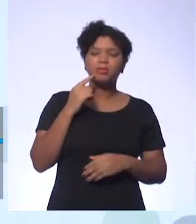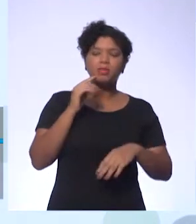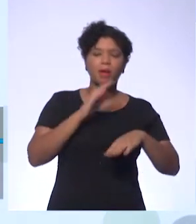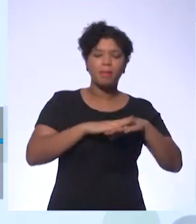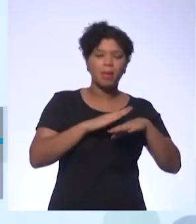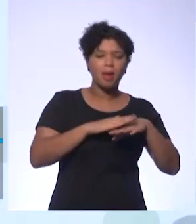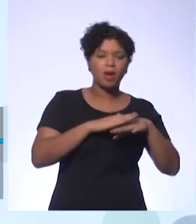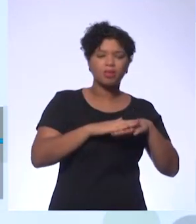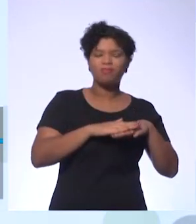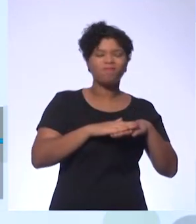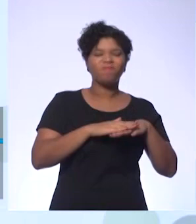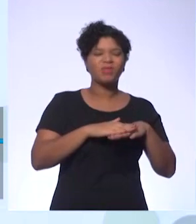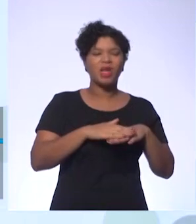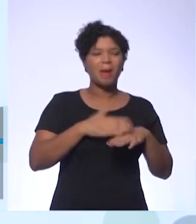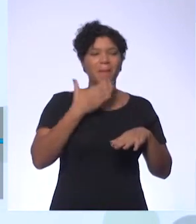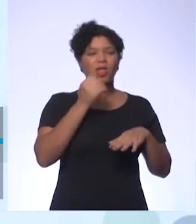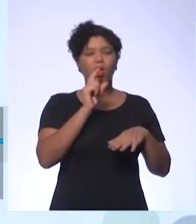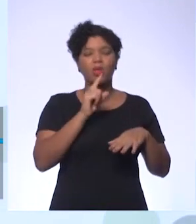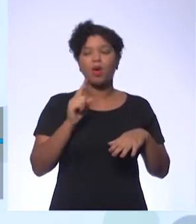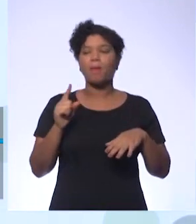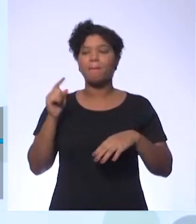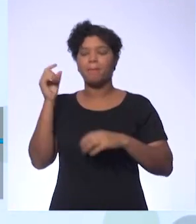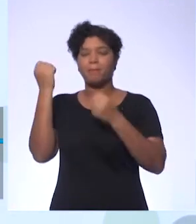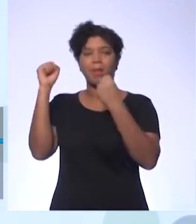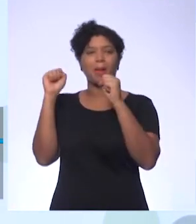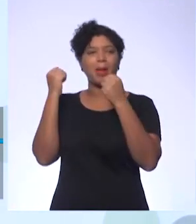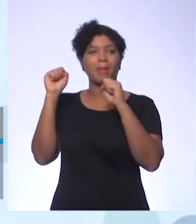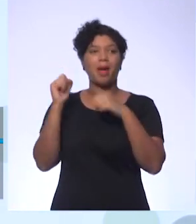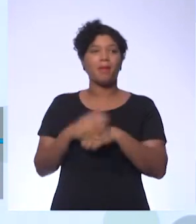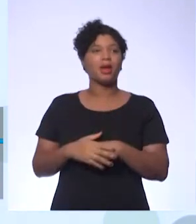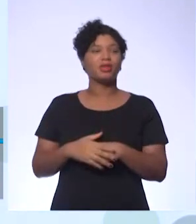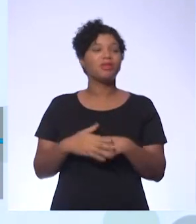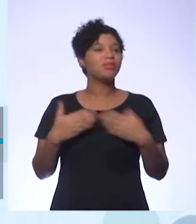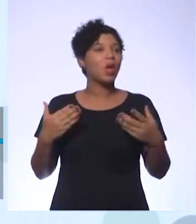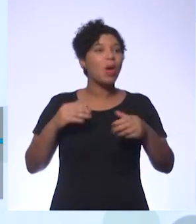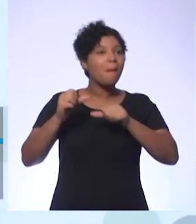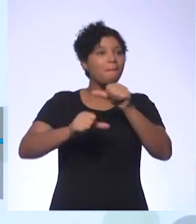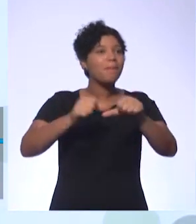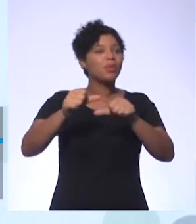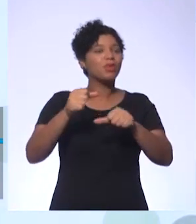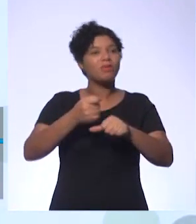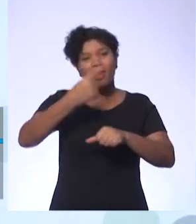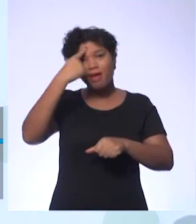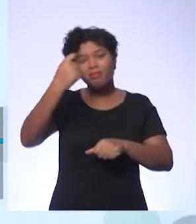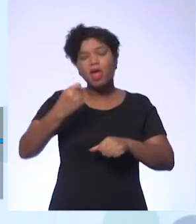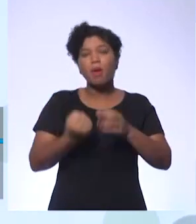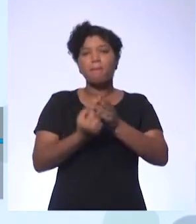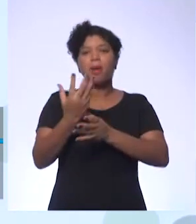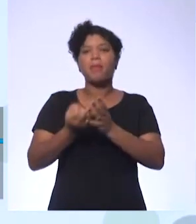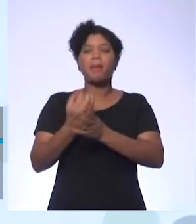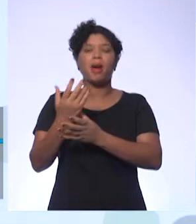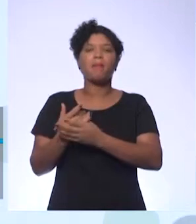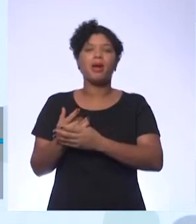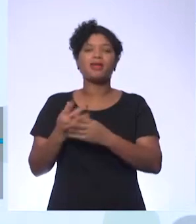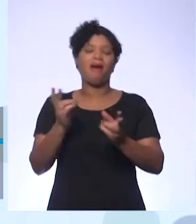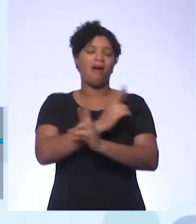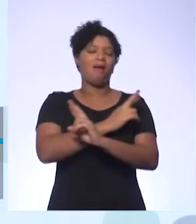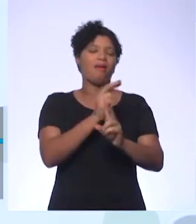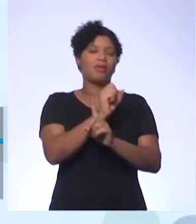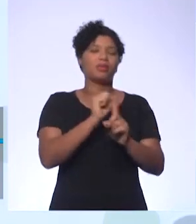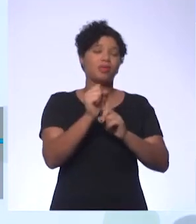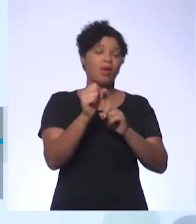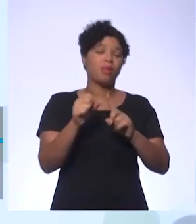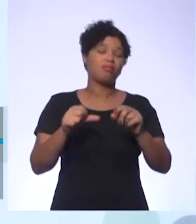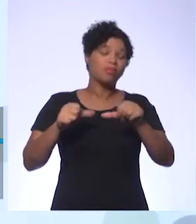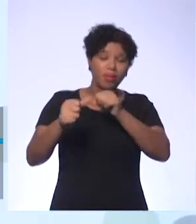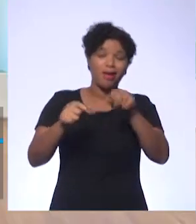mudaram. Mudou, a partir do momento que muda os meios de produção, a forma de produzir algo, muda toda a relação social, né?